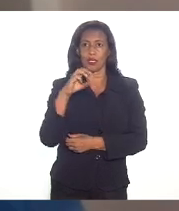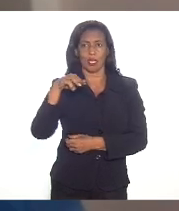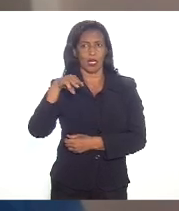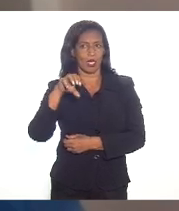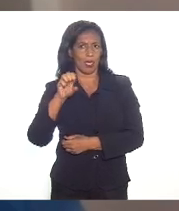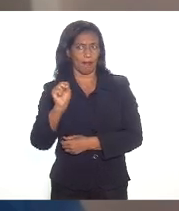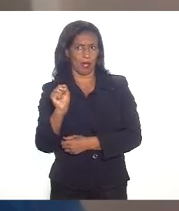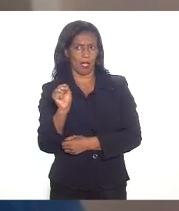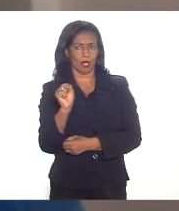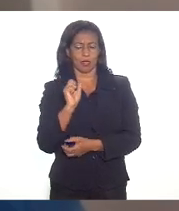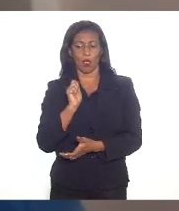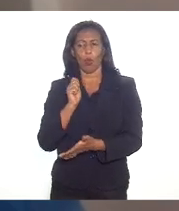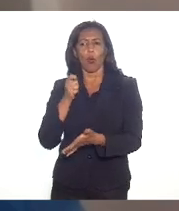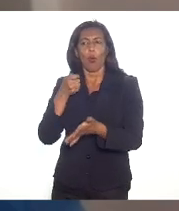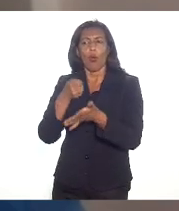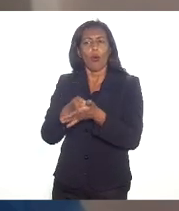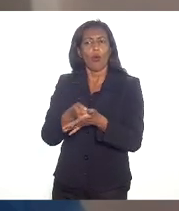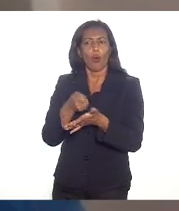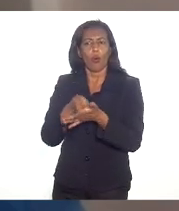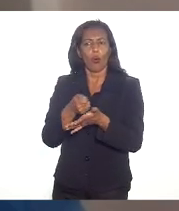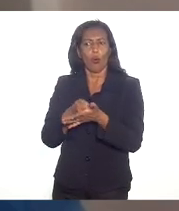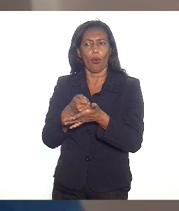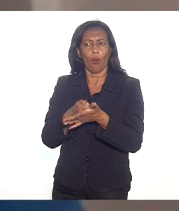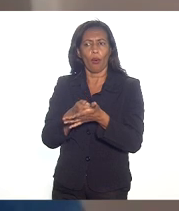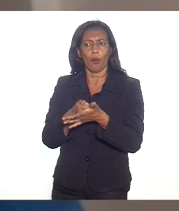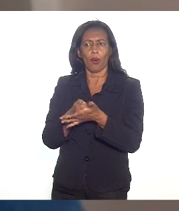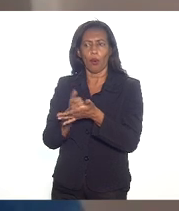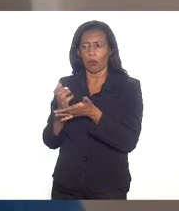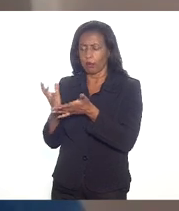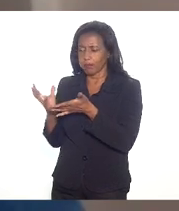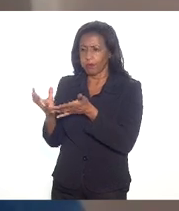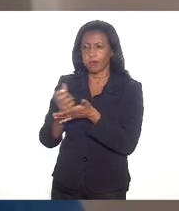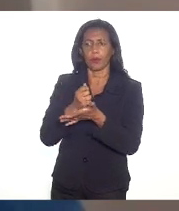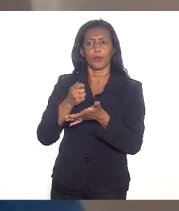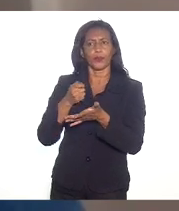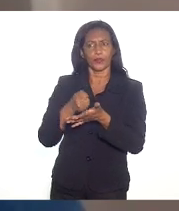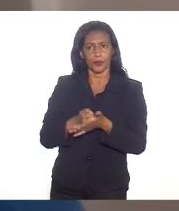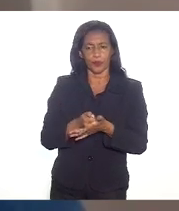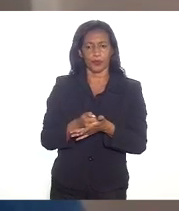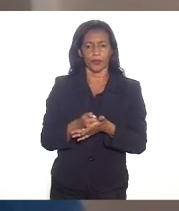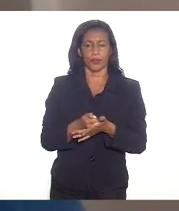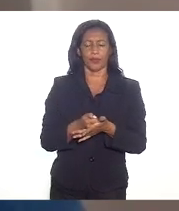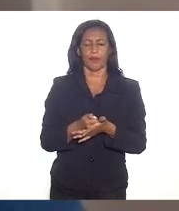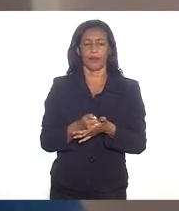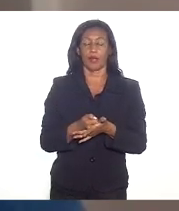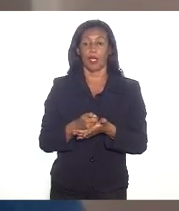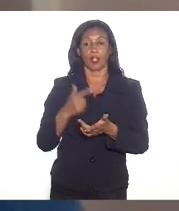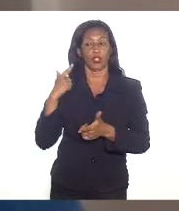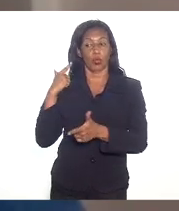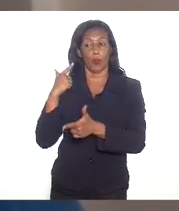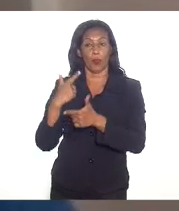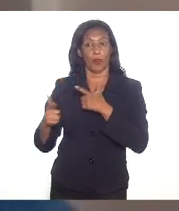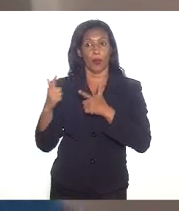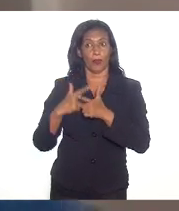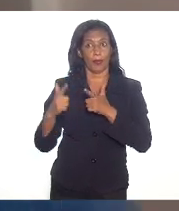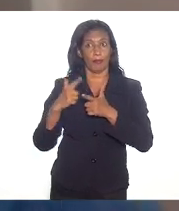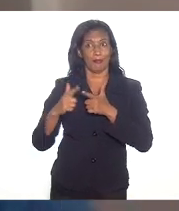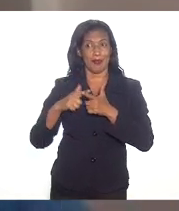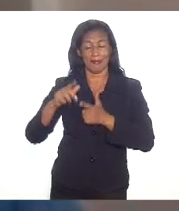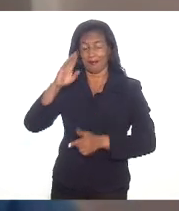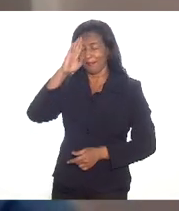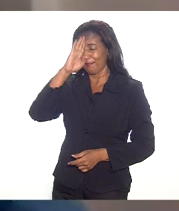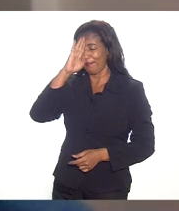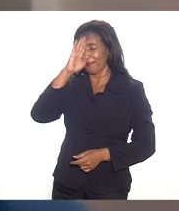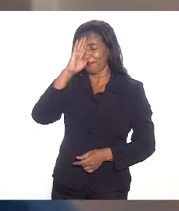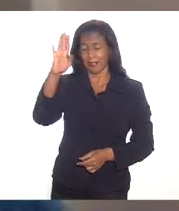no destino e não na origem. Então, a gente tem um problema de receita. O problema principal no estado